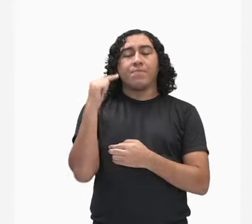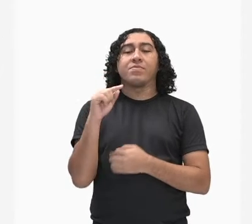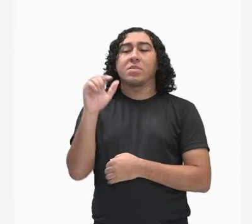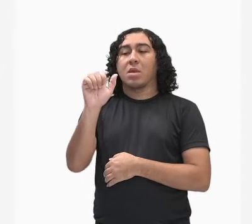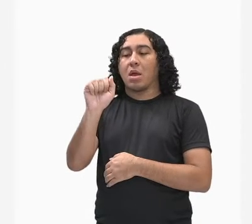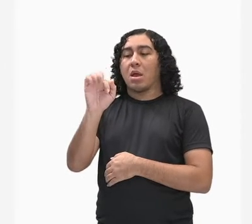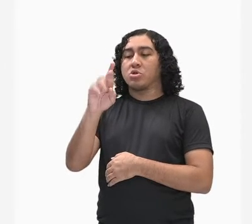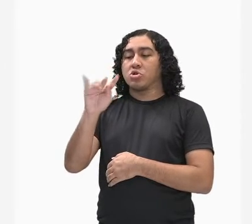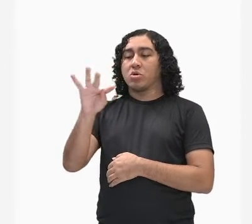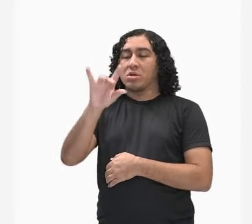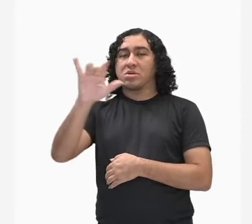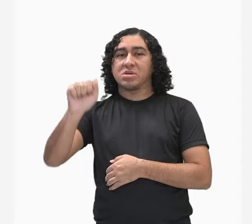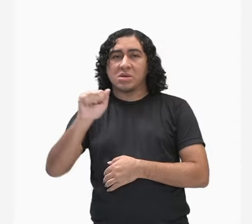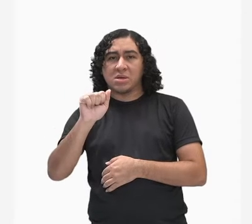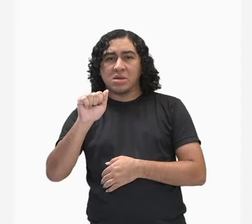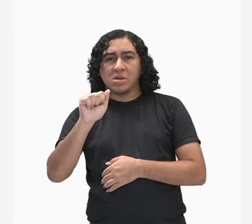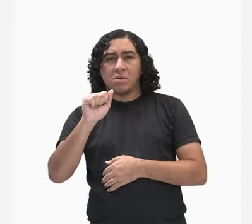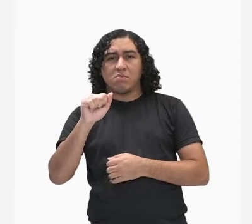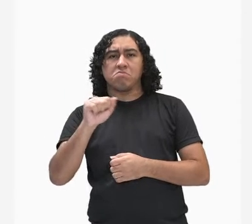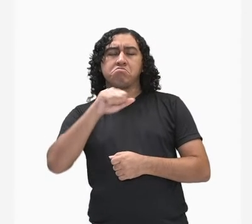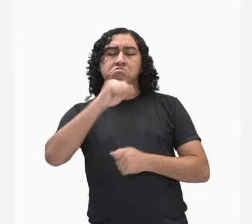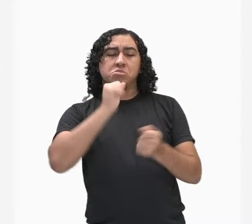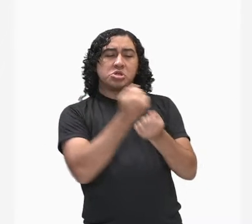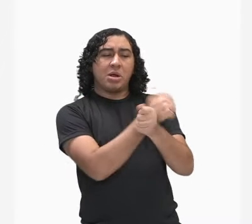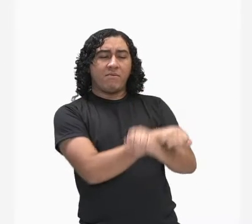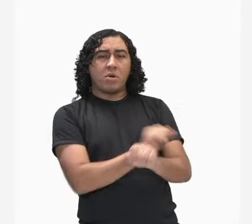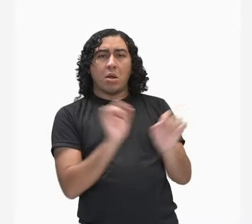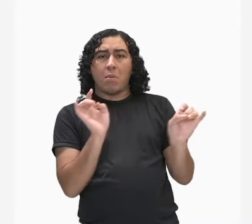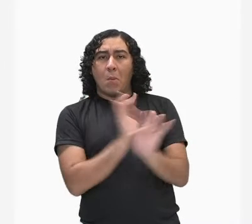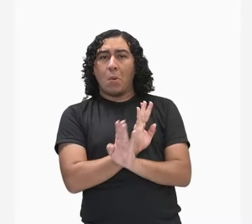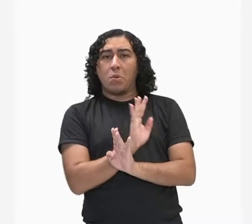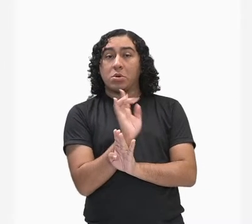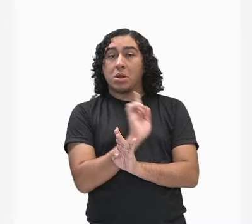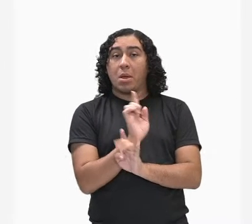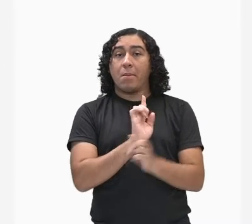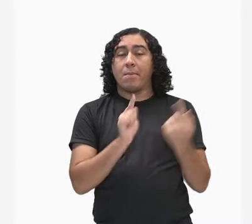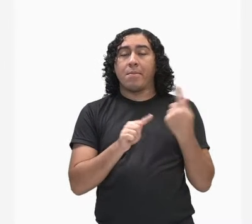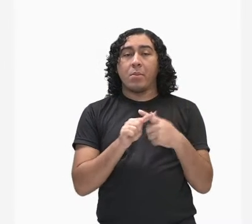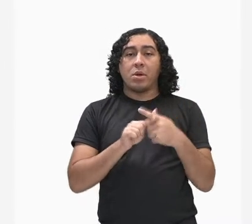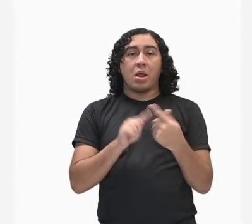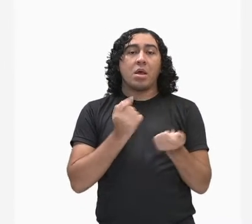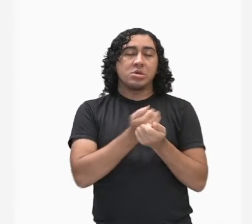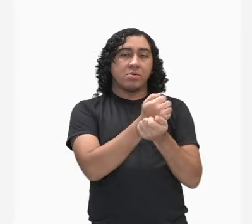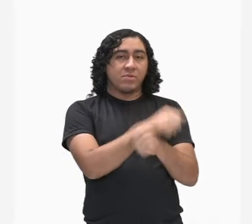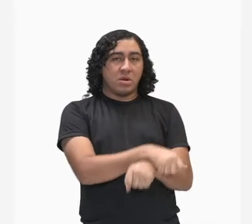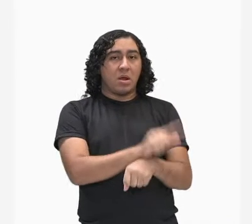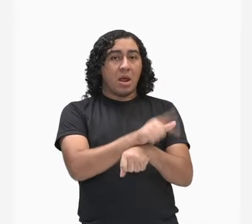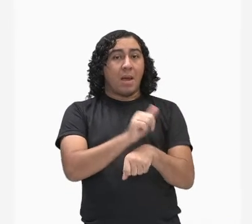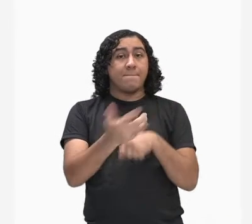nós falamos, pois além de ser, né, a base da estrutura social,